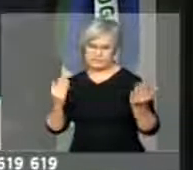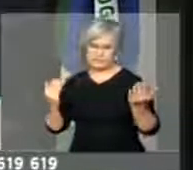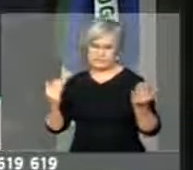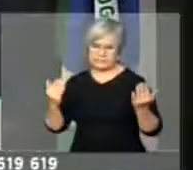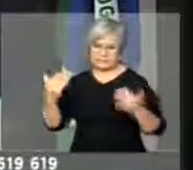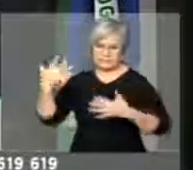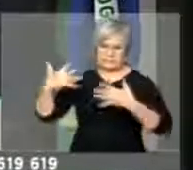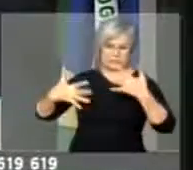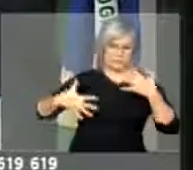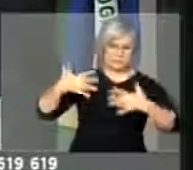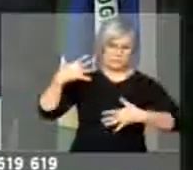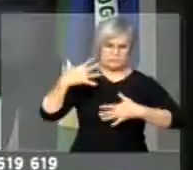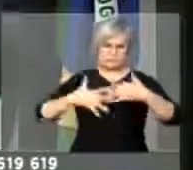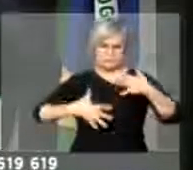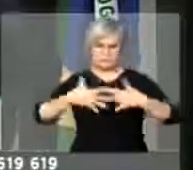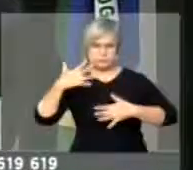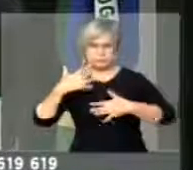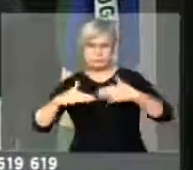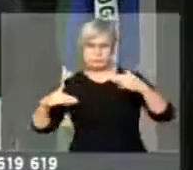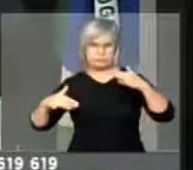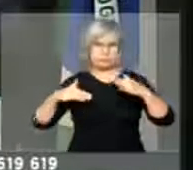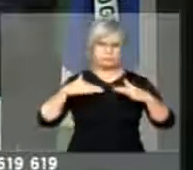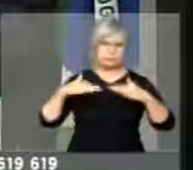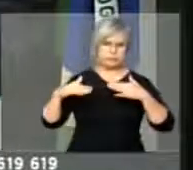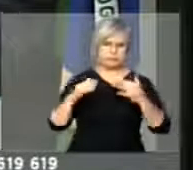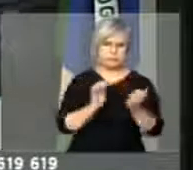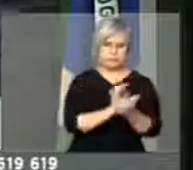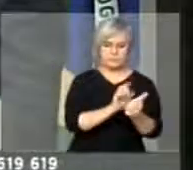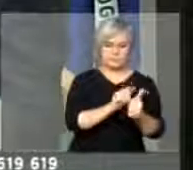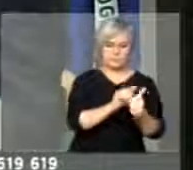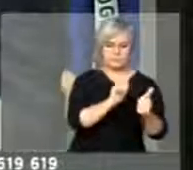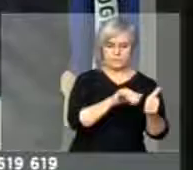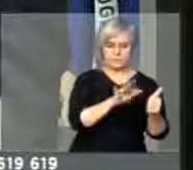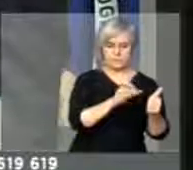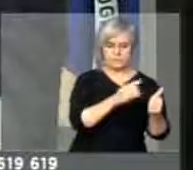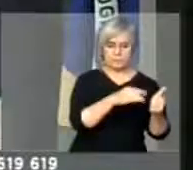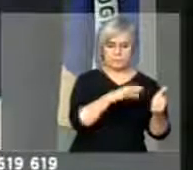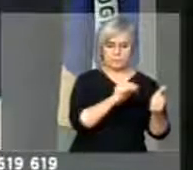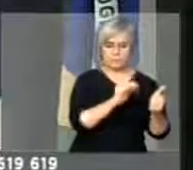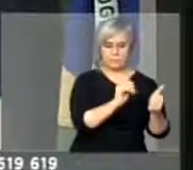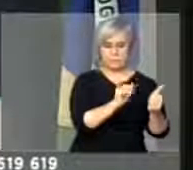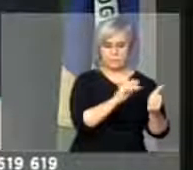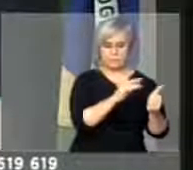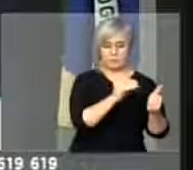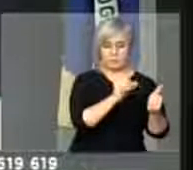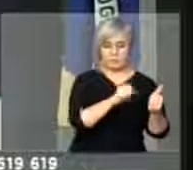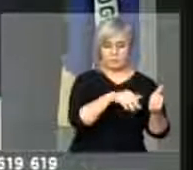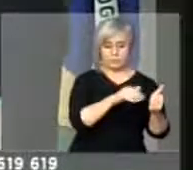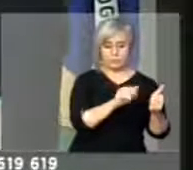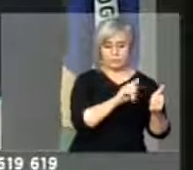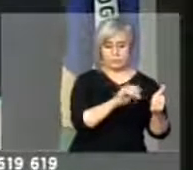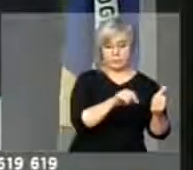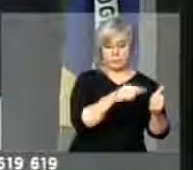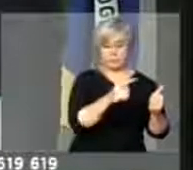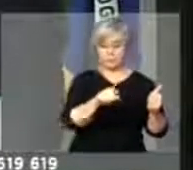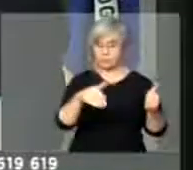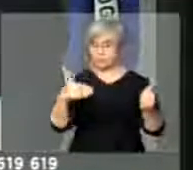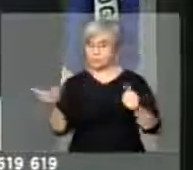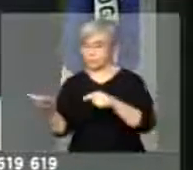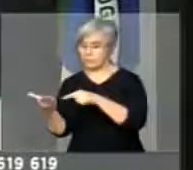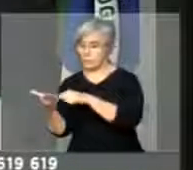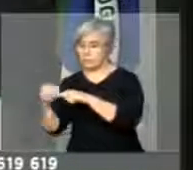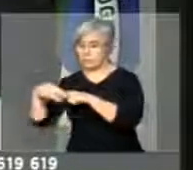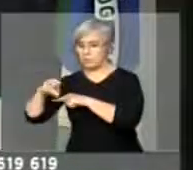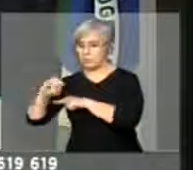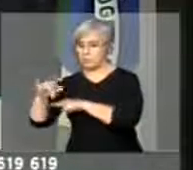dessa circunstância. De um lado, Antônio Carlos Magalhães, a bancada da Bahia, e do outro lado, Marco